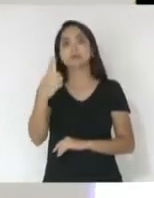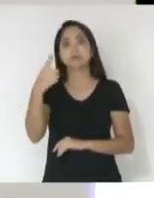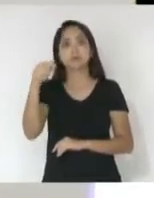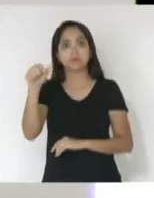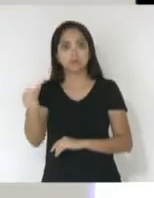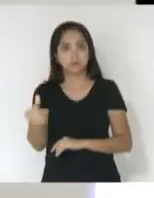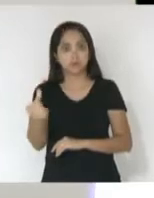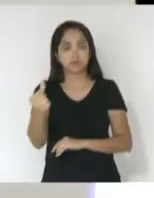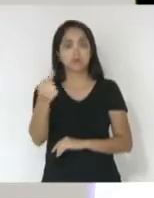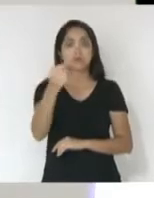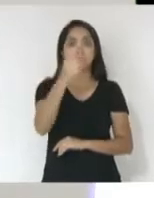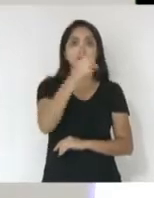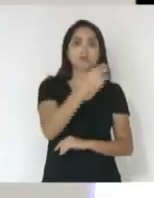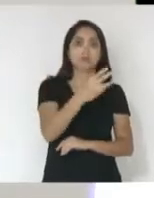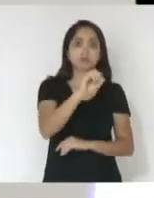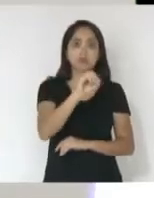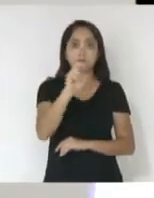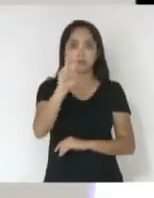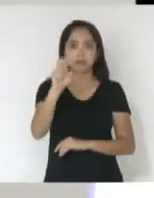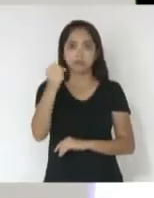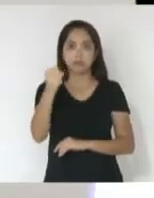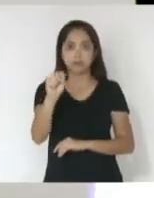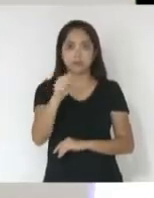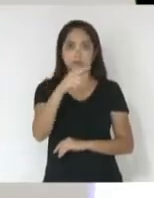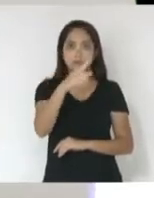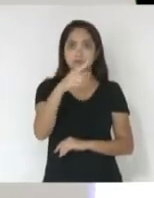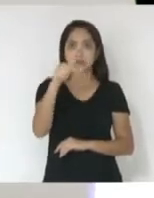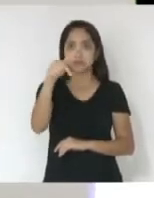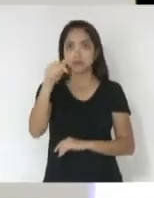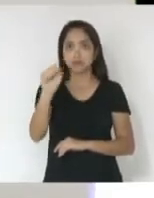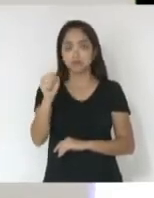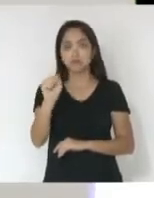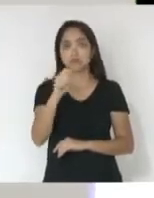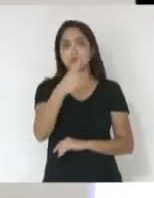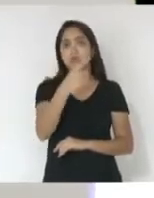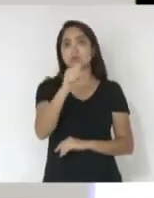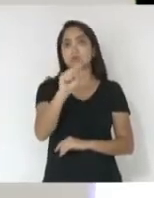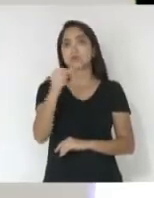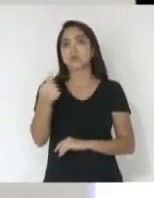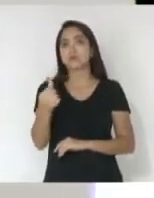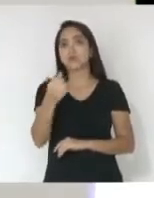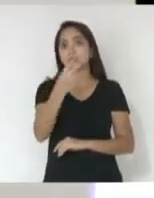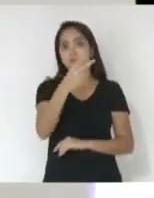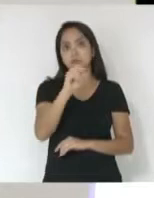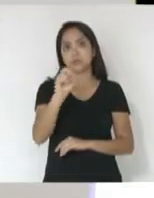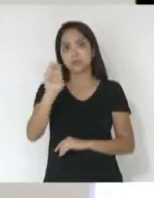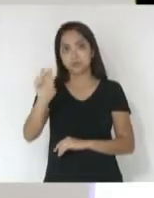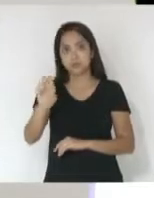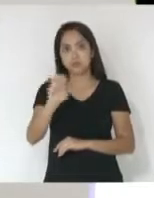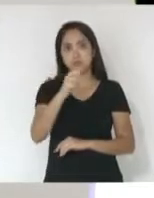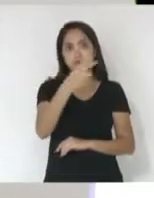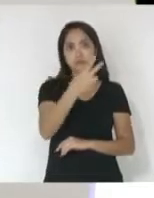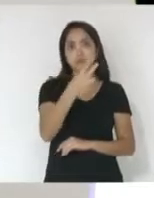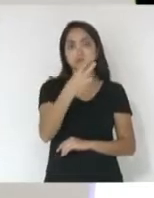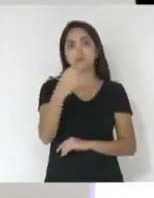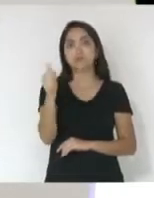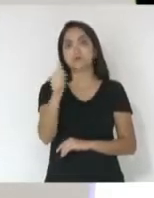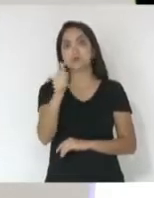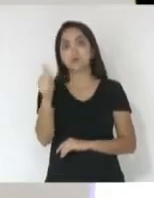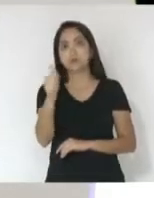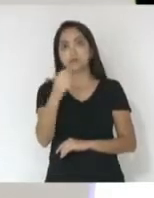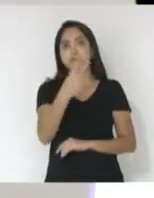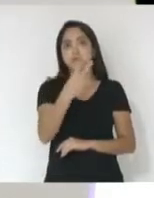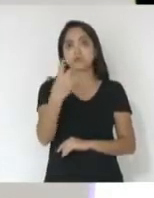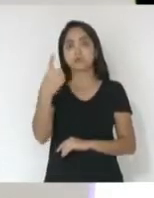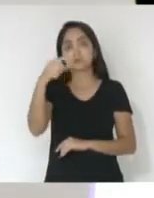307/2016, 058, 178, 186, 205, 211,